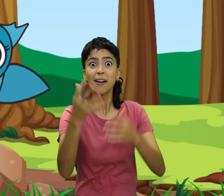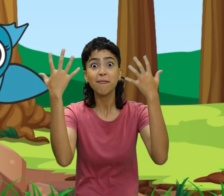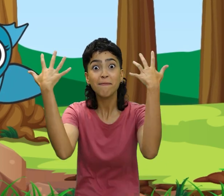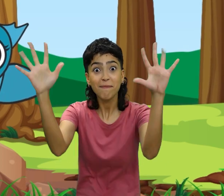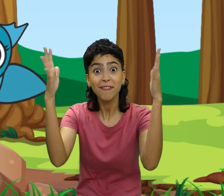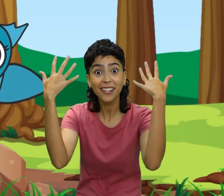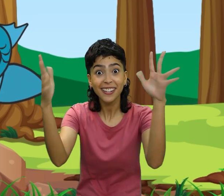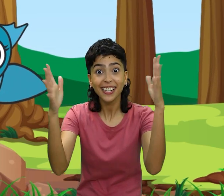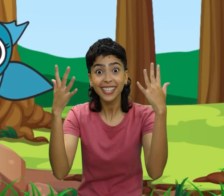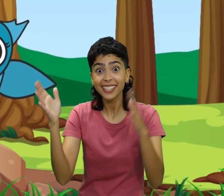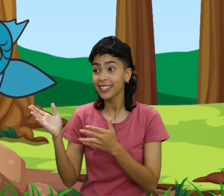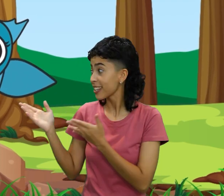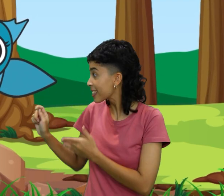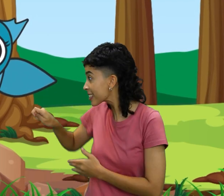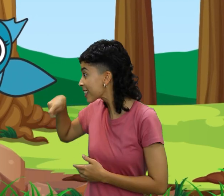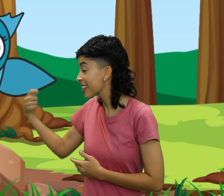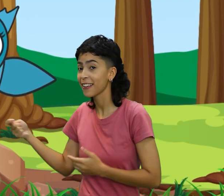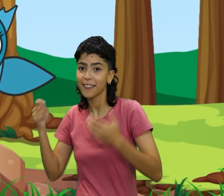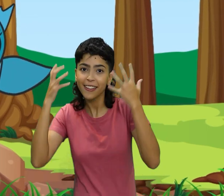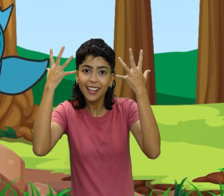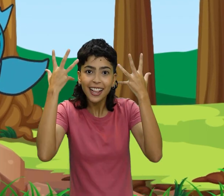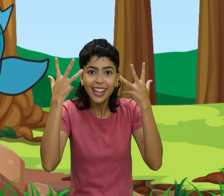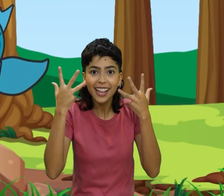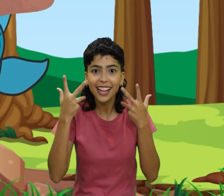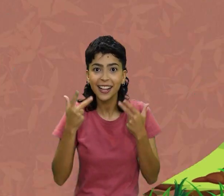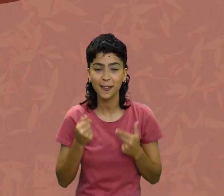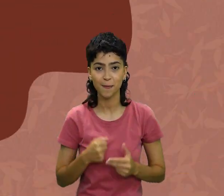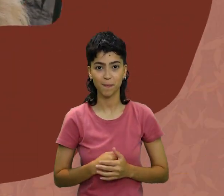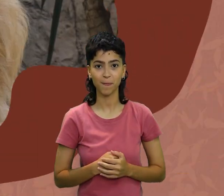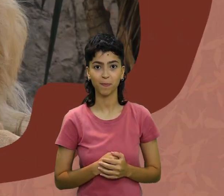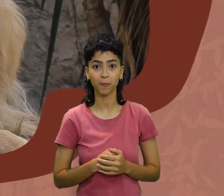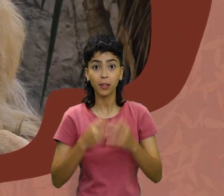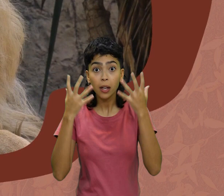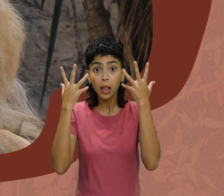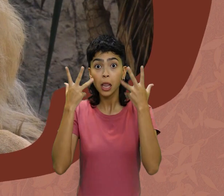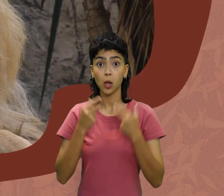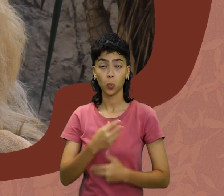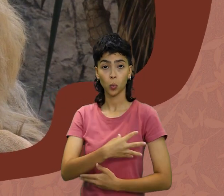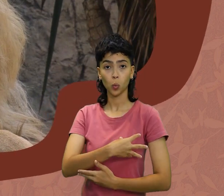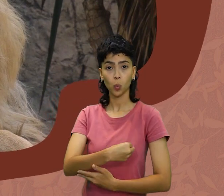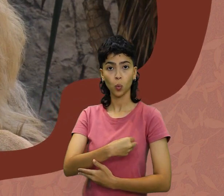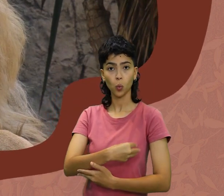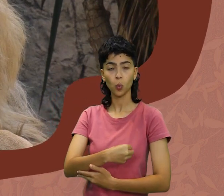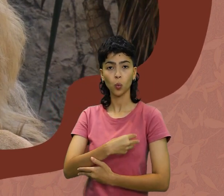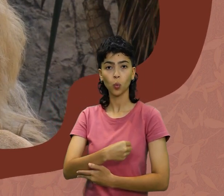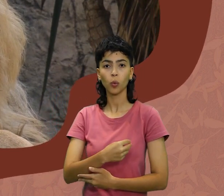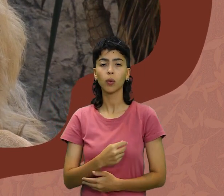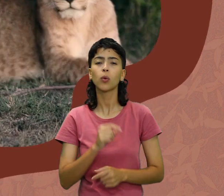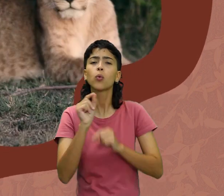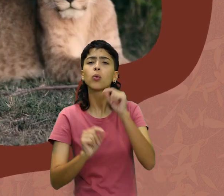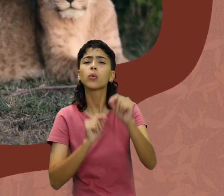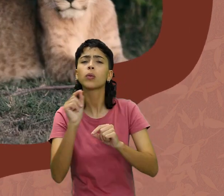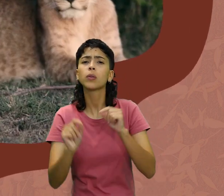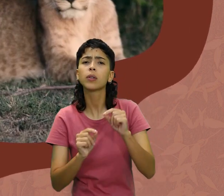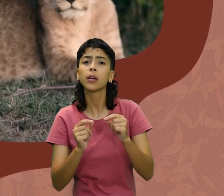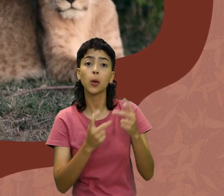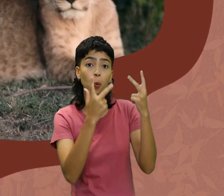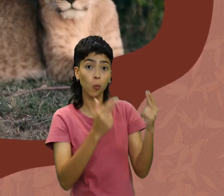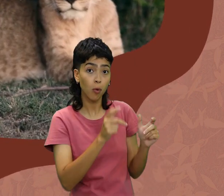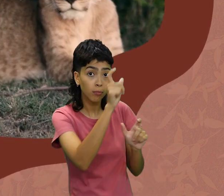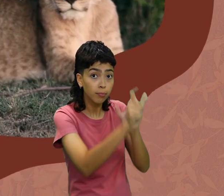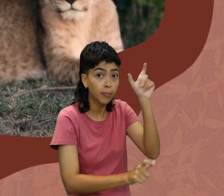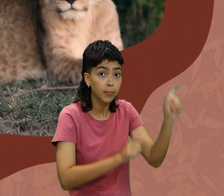Isso mesmo! Parabéns! É um leão! O leão é um mamífero, ou seja, assim como nós,